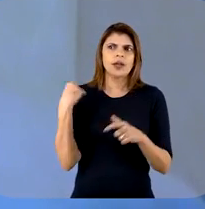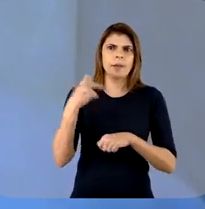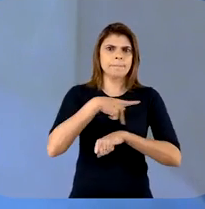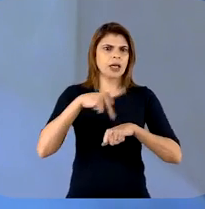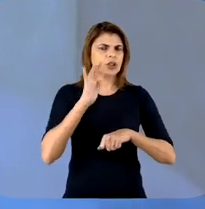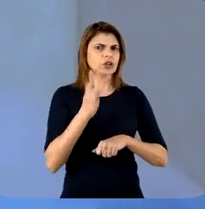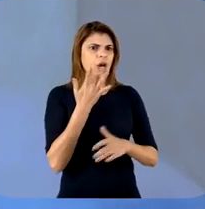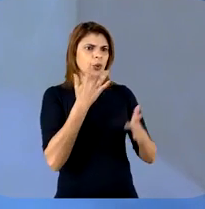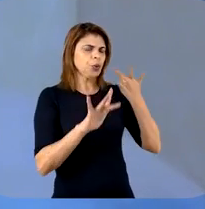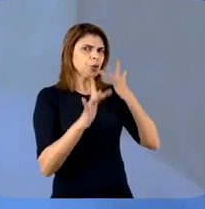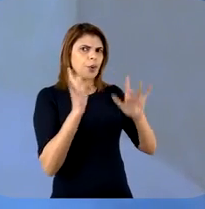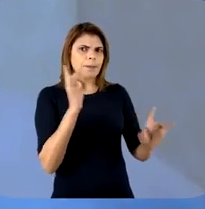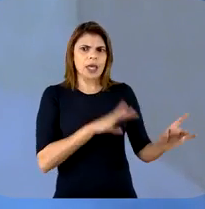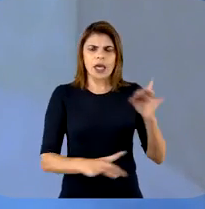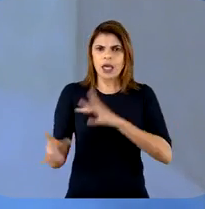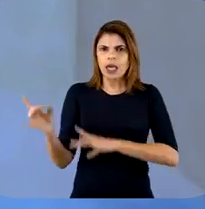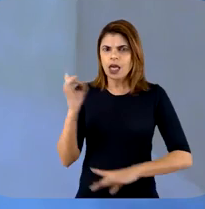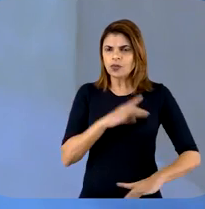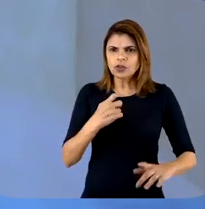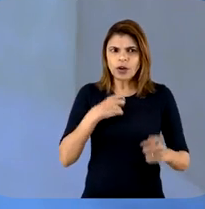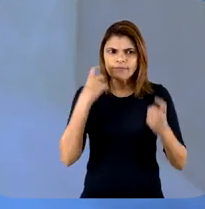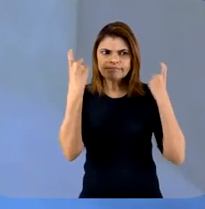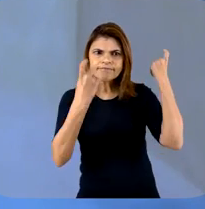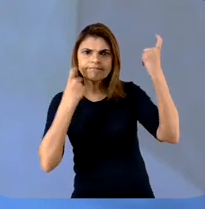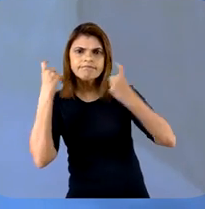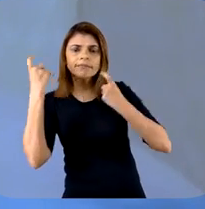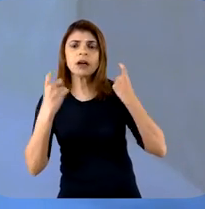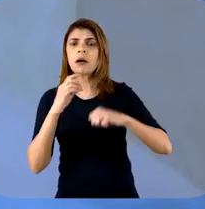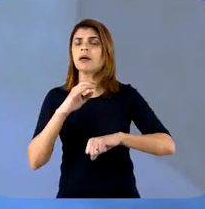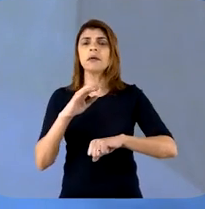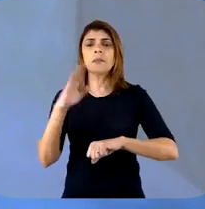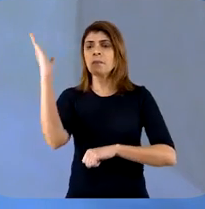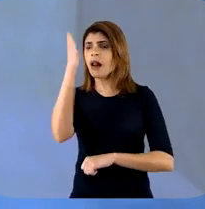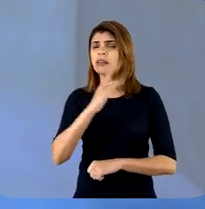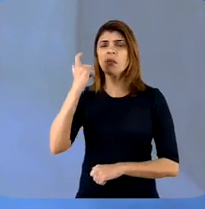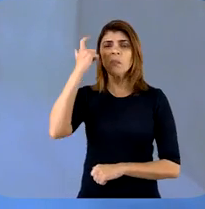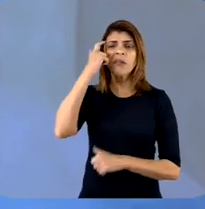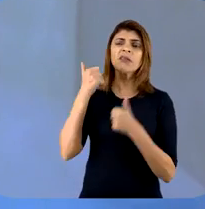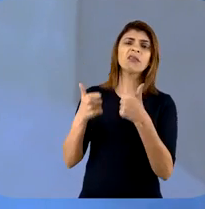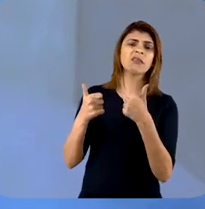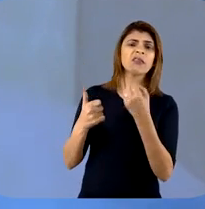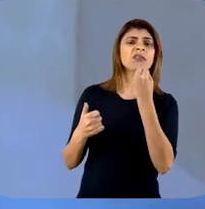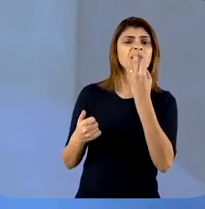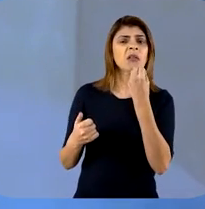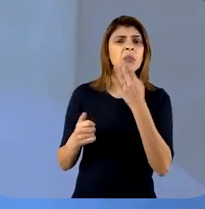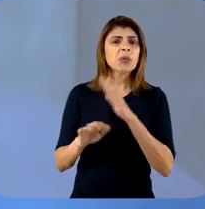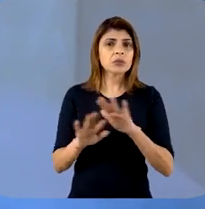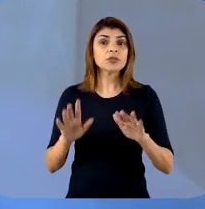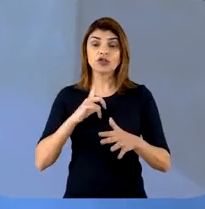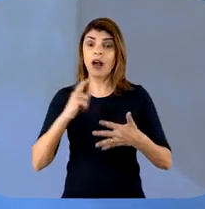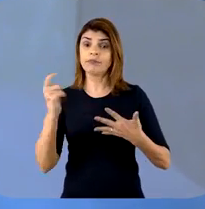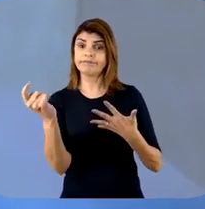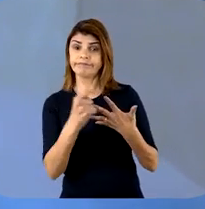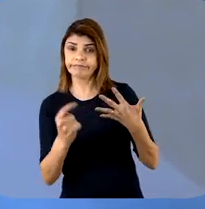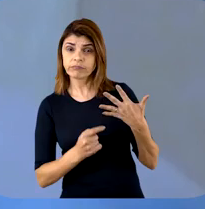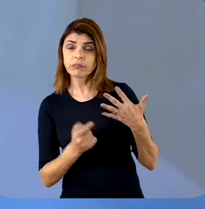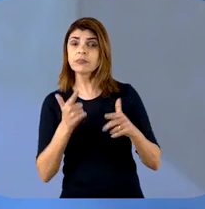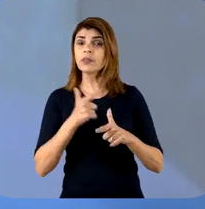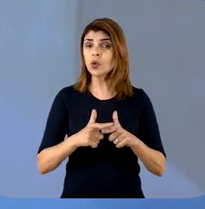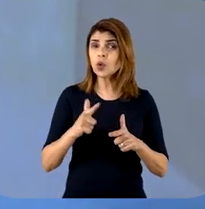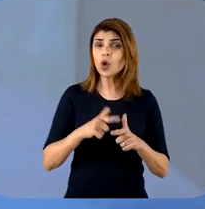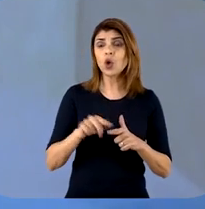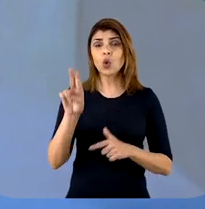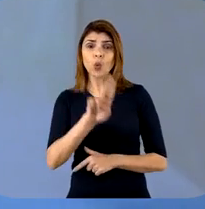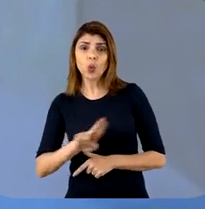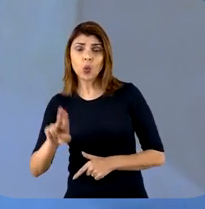né? E nesse momento, depois teve todas as questões relativas a usa ou não